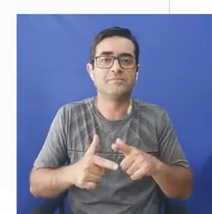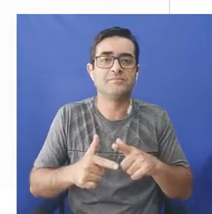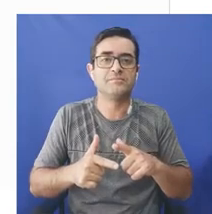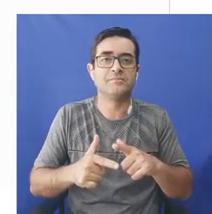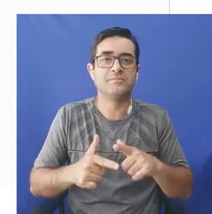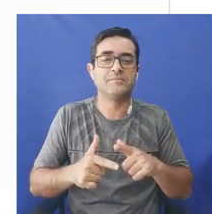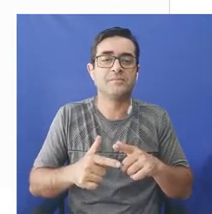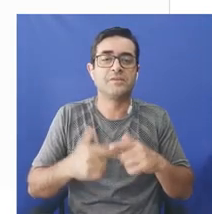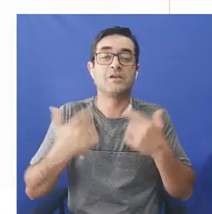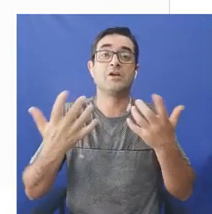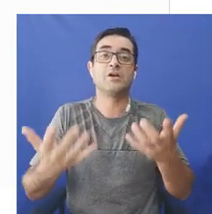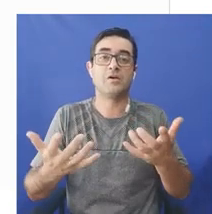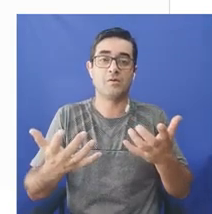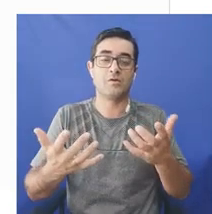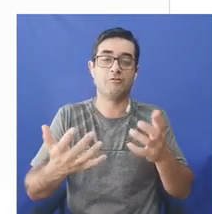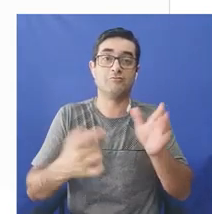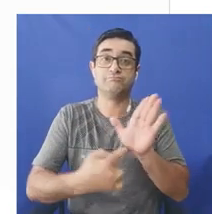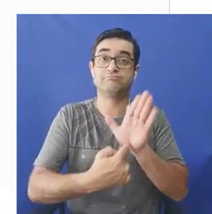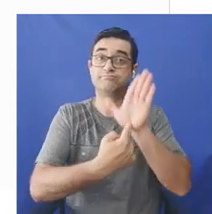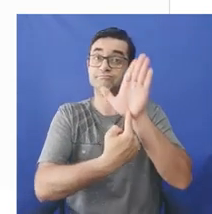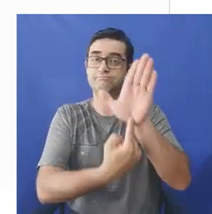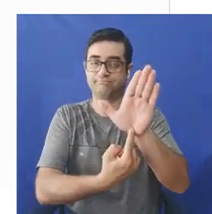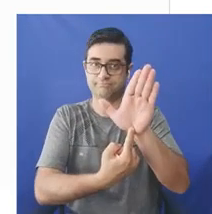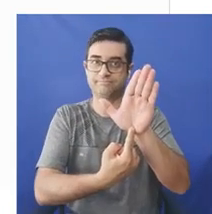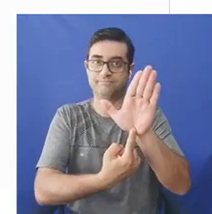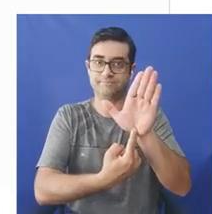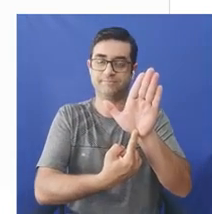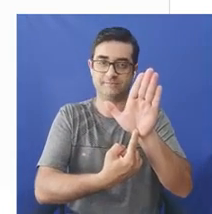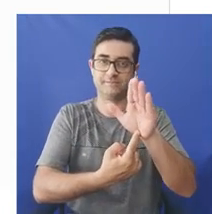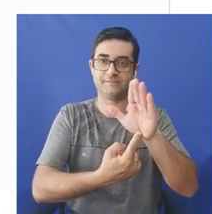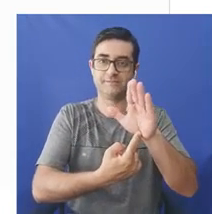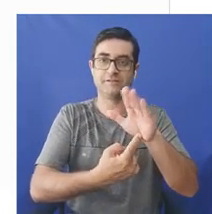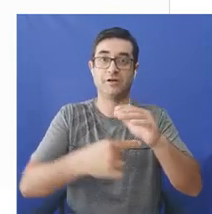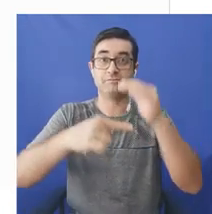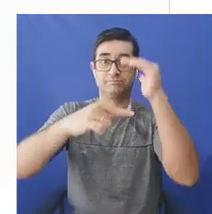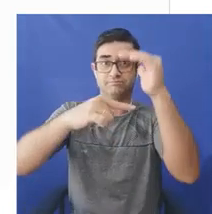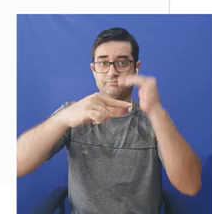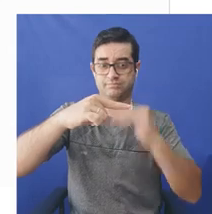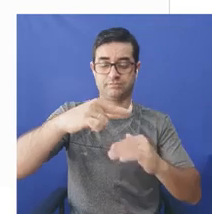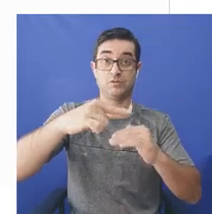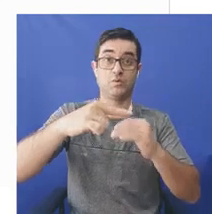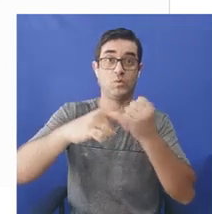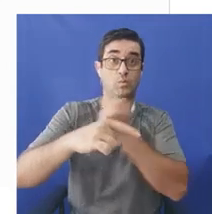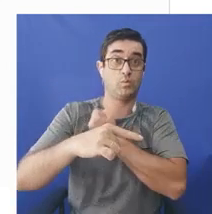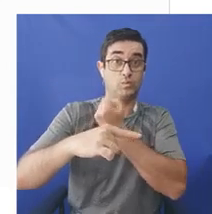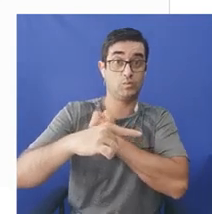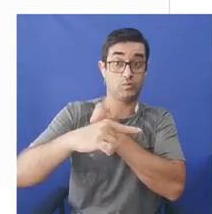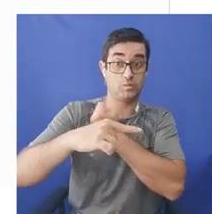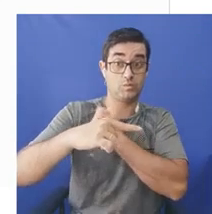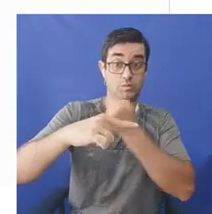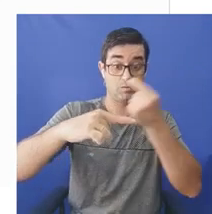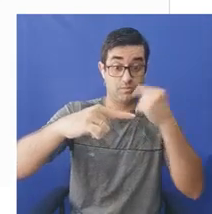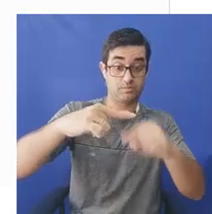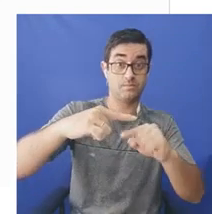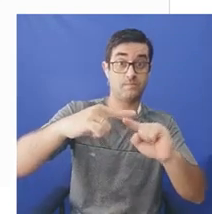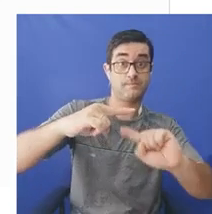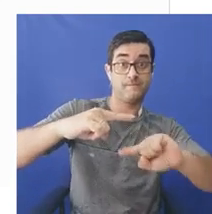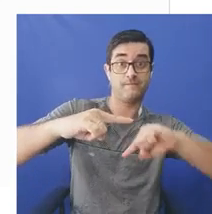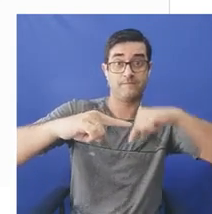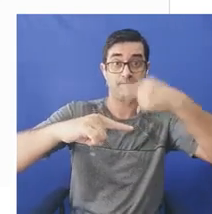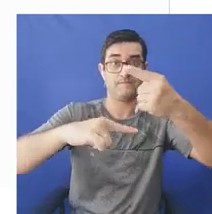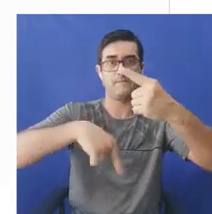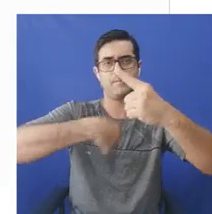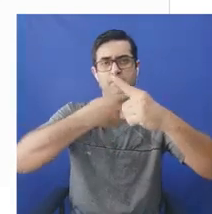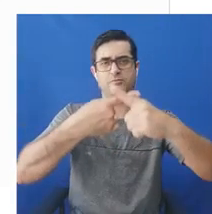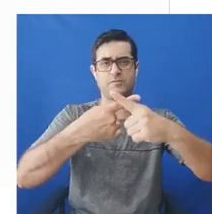divisão. Então, quando eu vou representar essa fração, o número que está dividindo